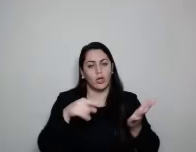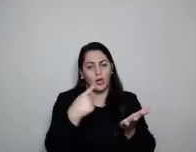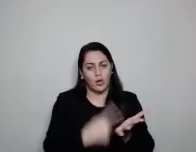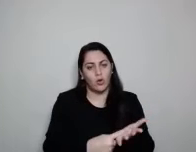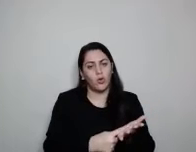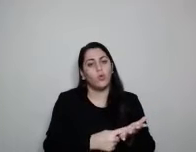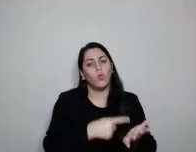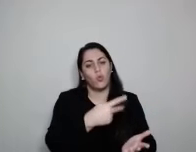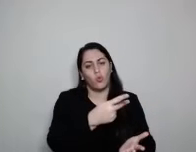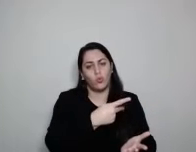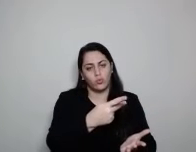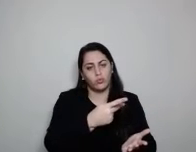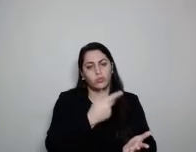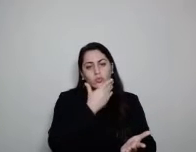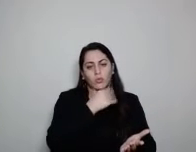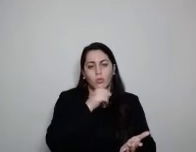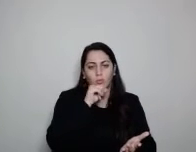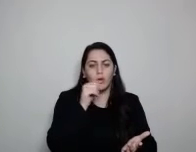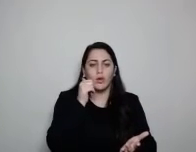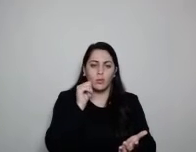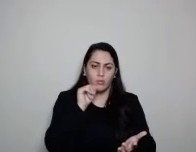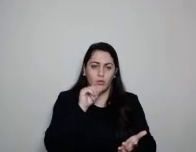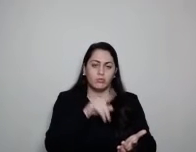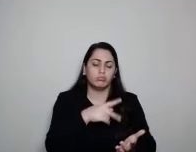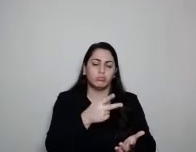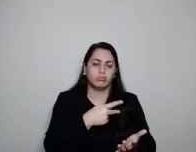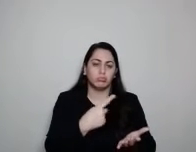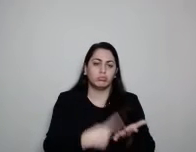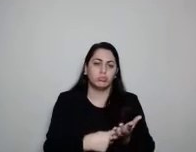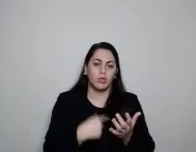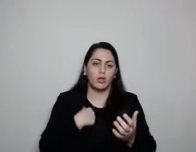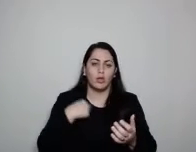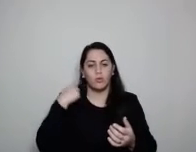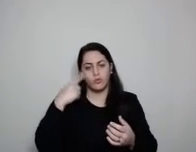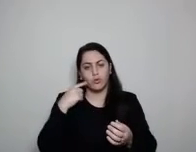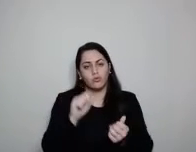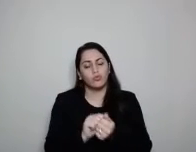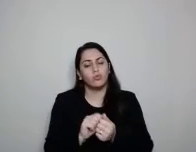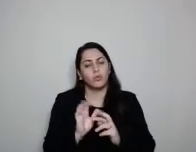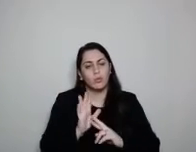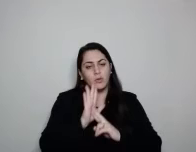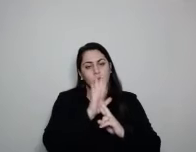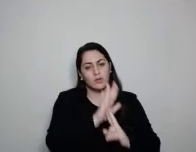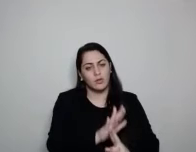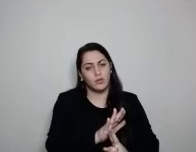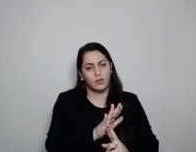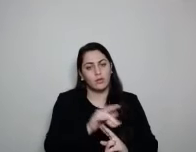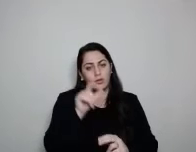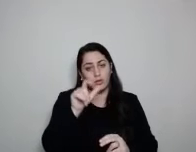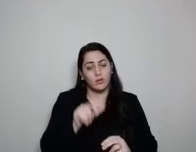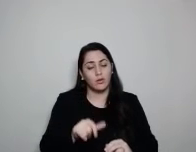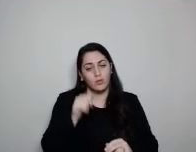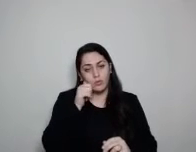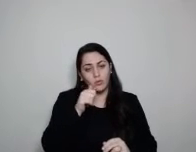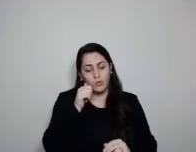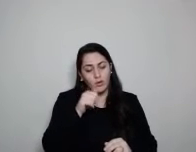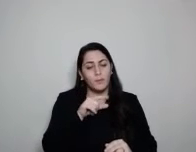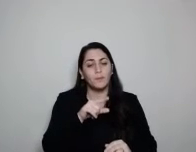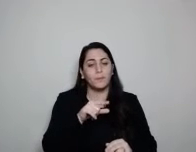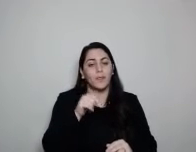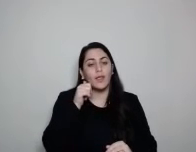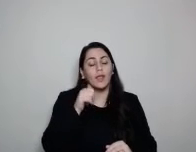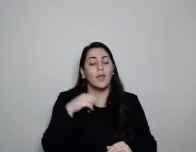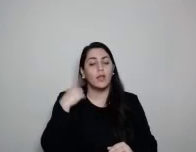nossa assistência, a minha, da advogada que representava outrora a agravada, a doutora Bárbara, e a gente estabeleceu neste